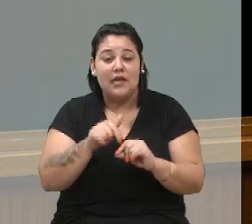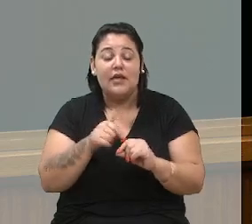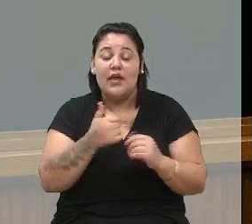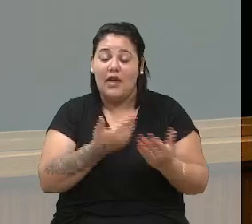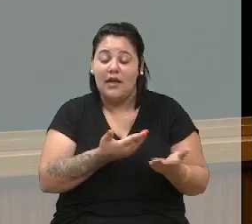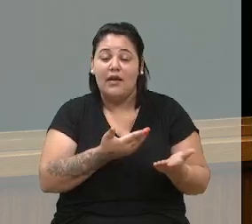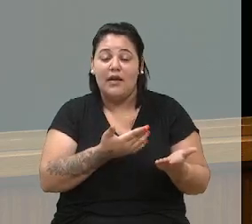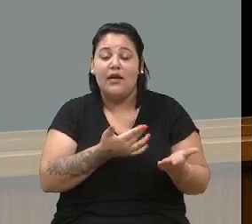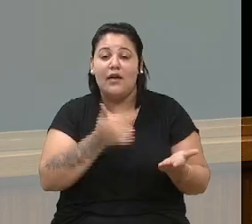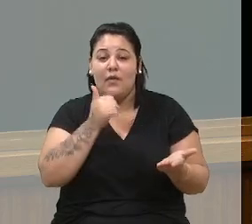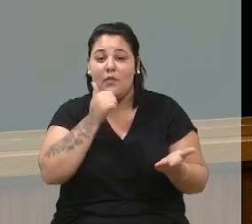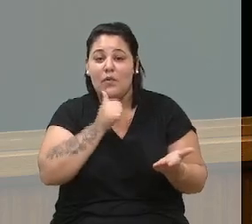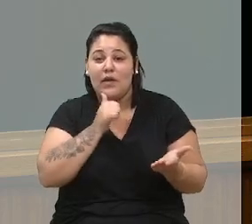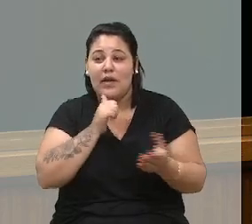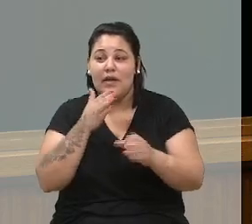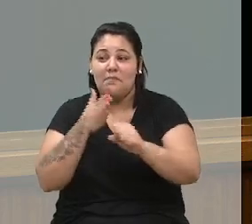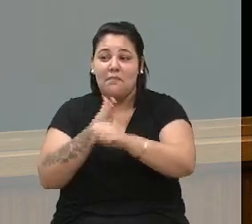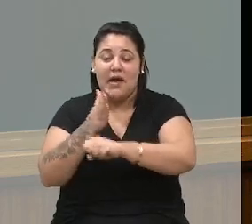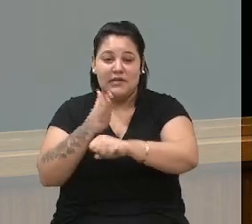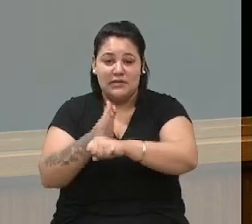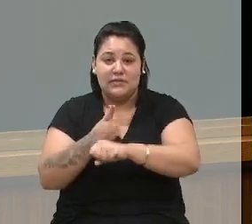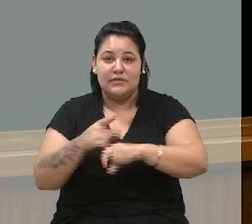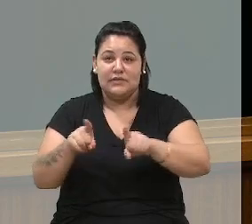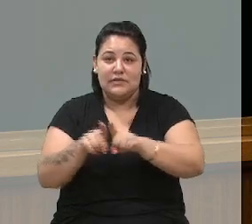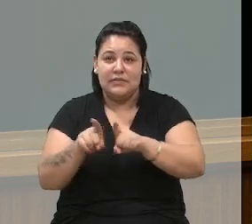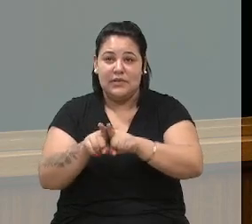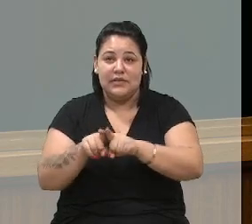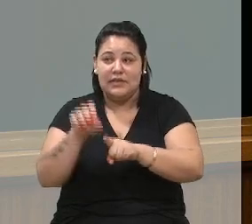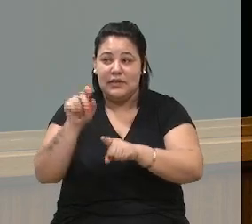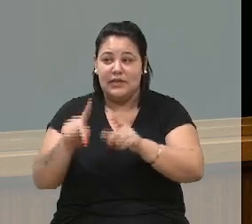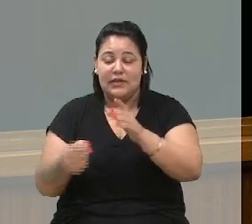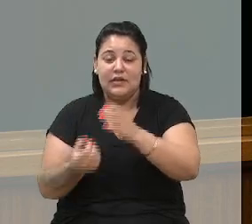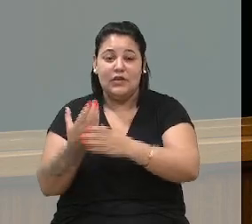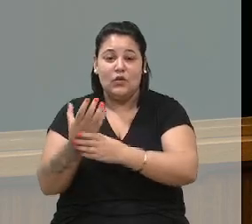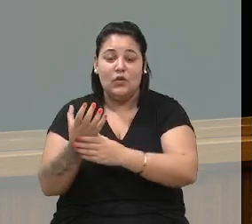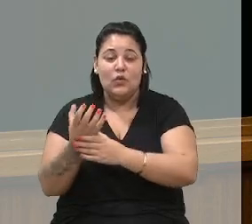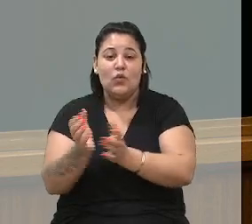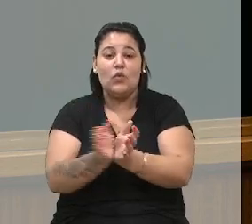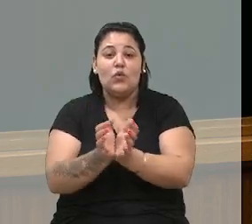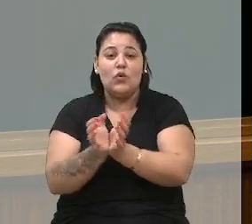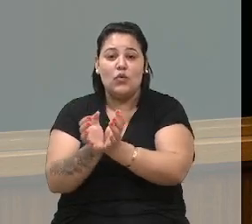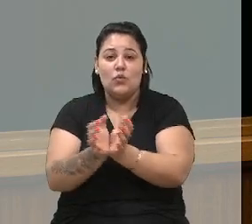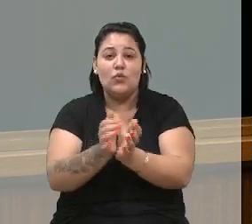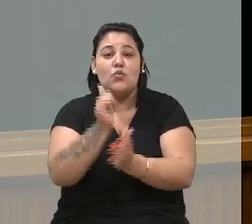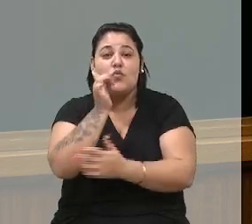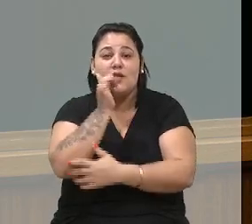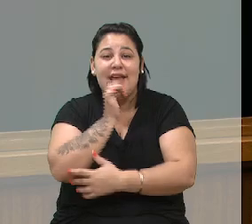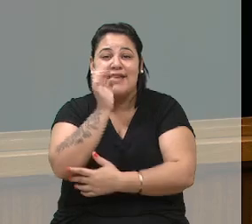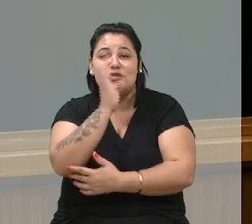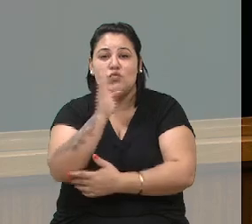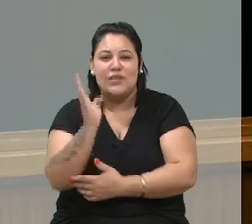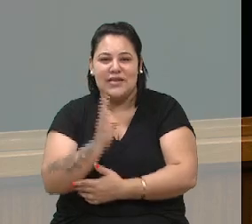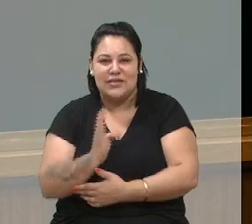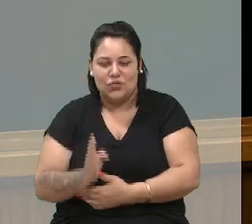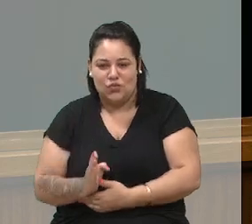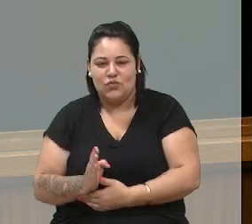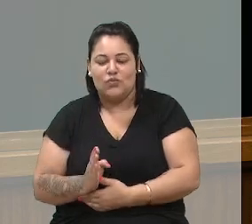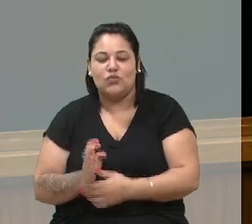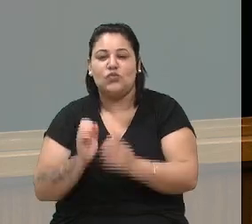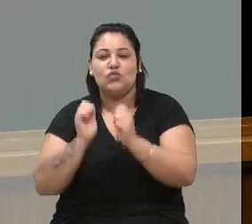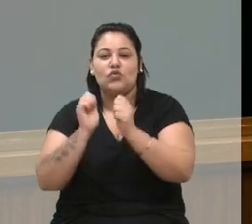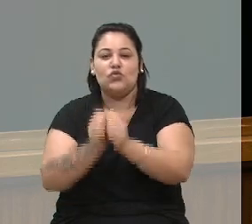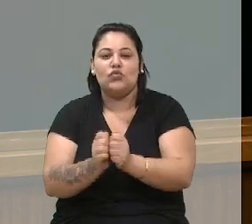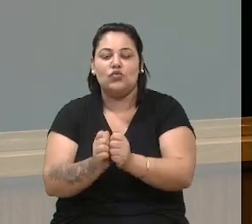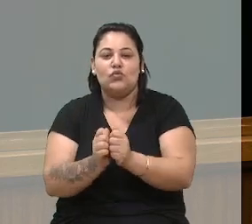mulheres que participa, né? Uma das fundadoras também do grupo Mulheres do Brasil, junto